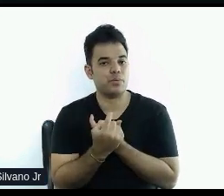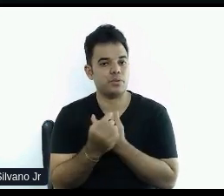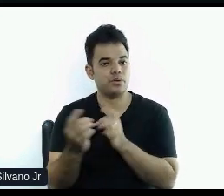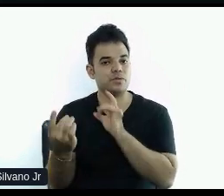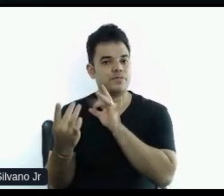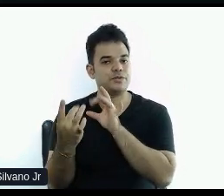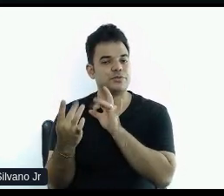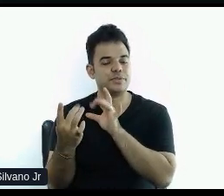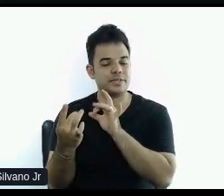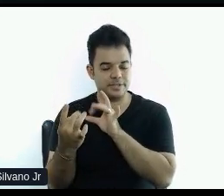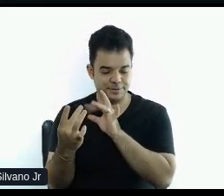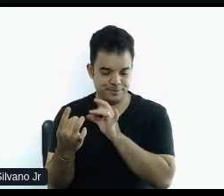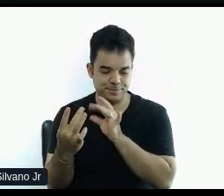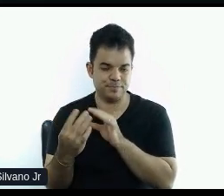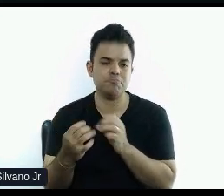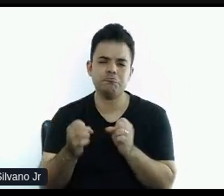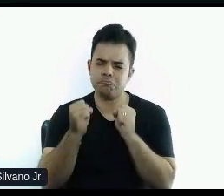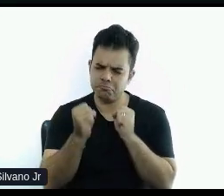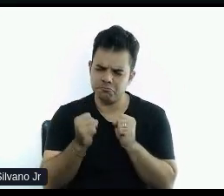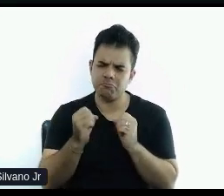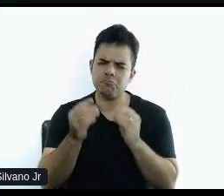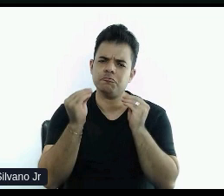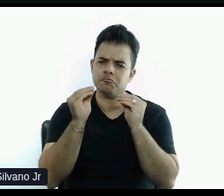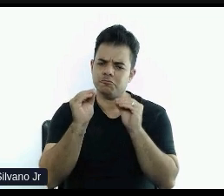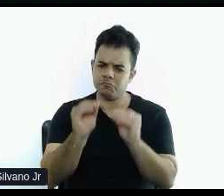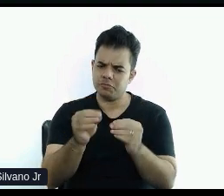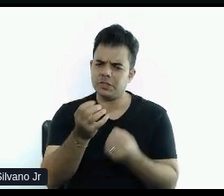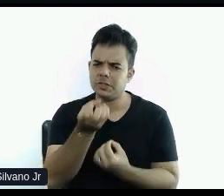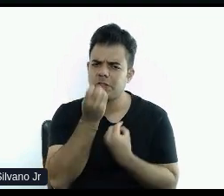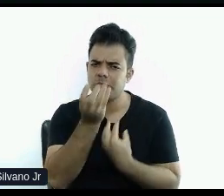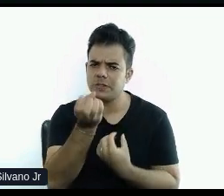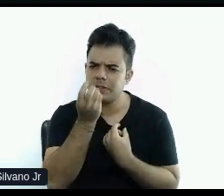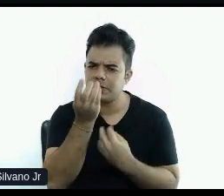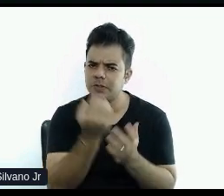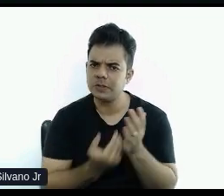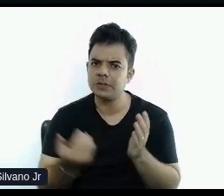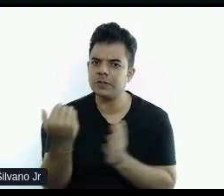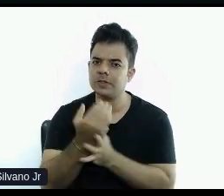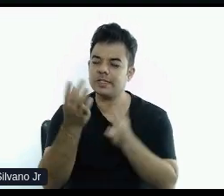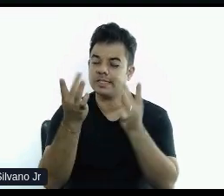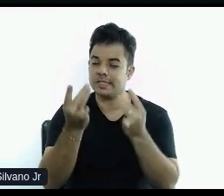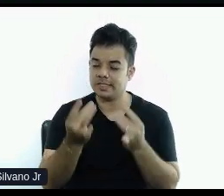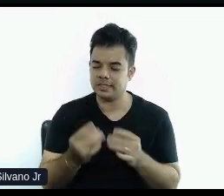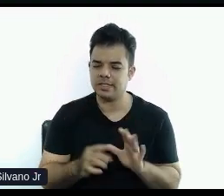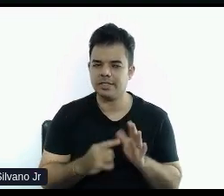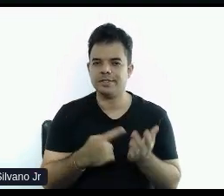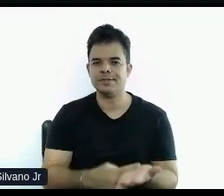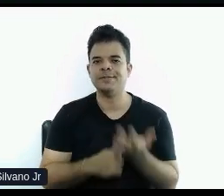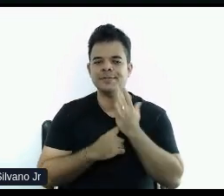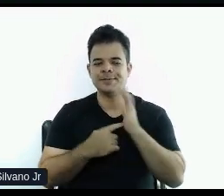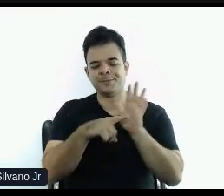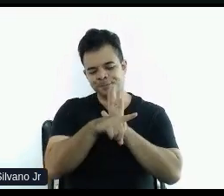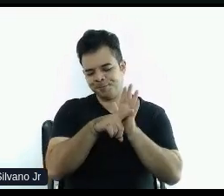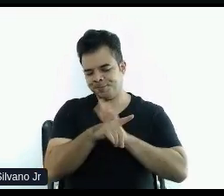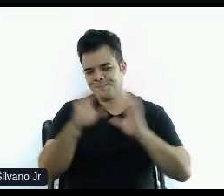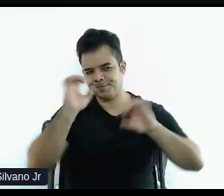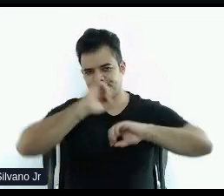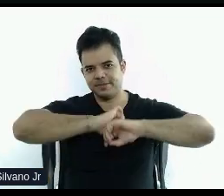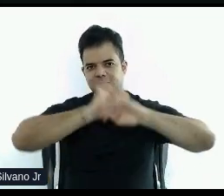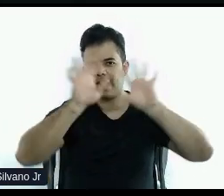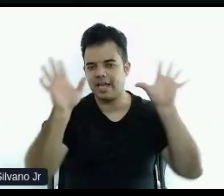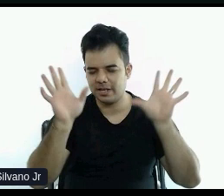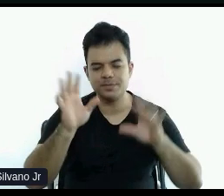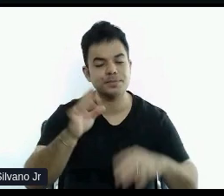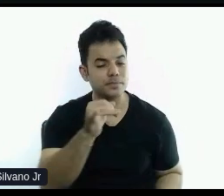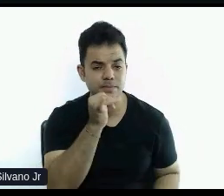Então, aí a gente pode colocar outras informações complementares que vão ajudar nessa análise. Mas isso é um exemplo de relatório que foi feito